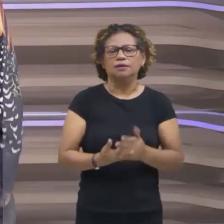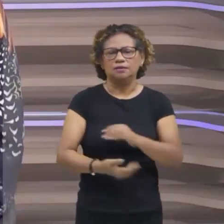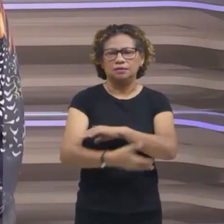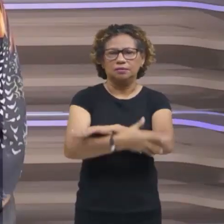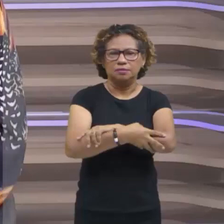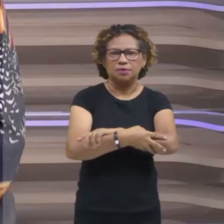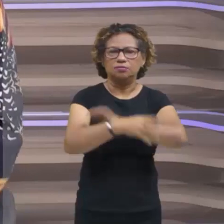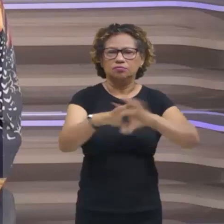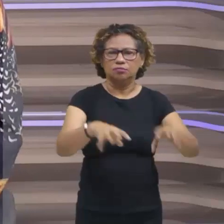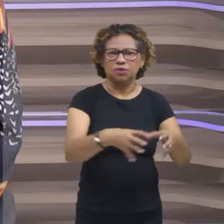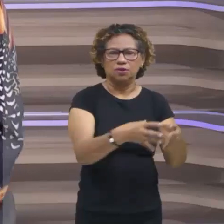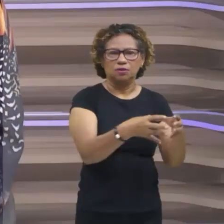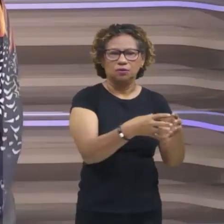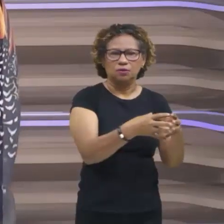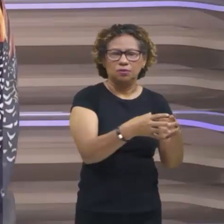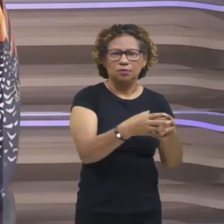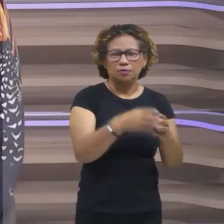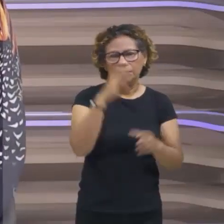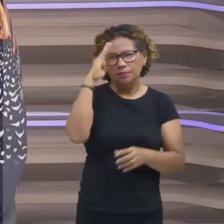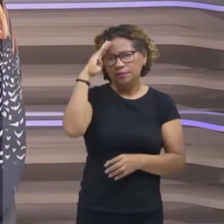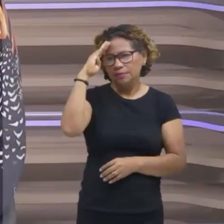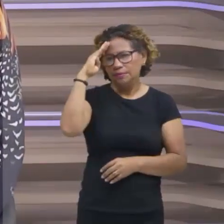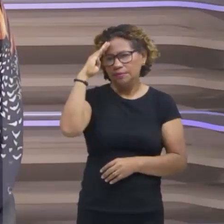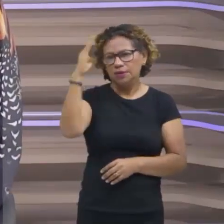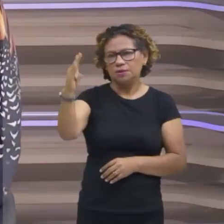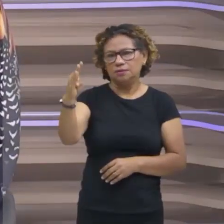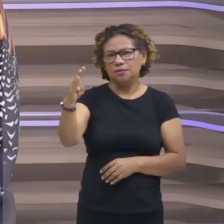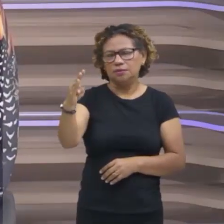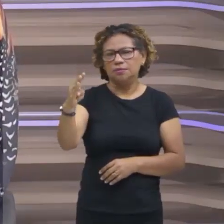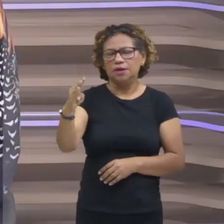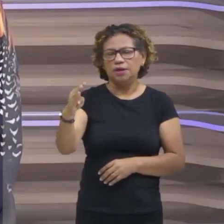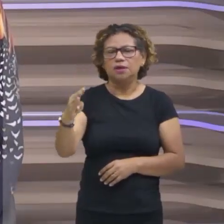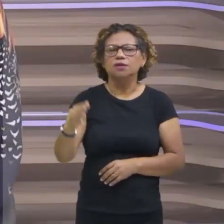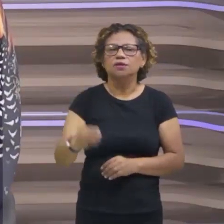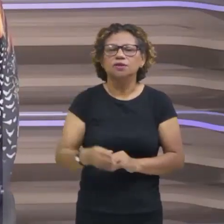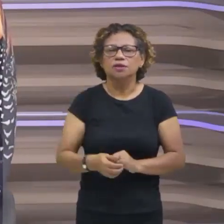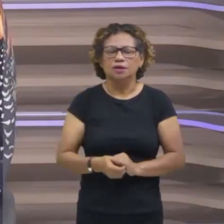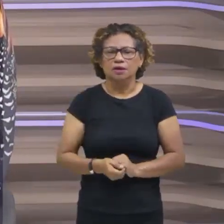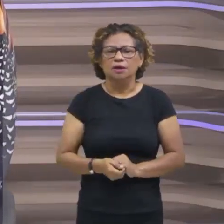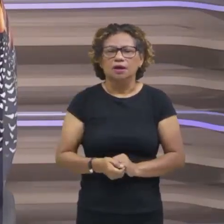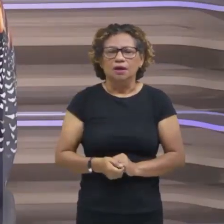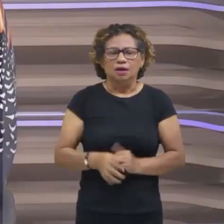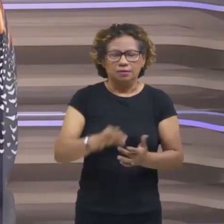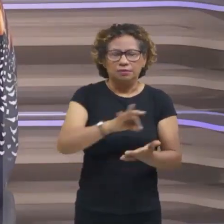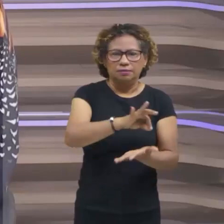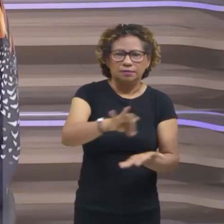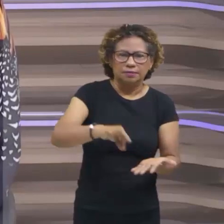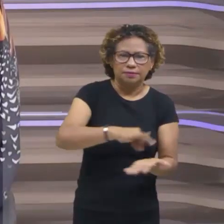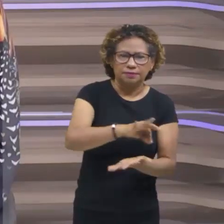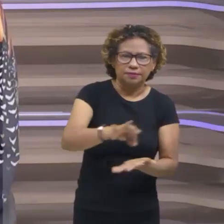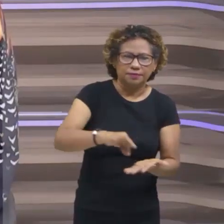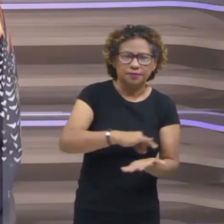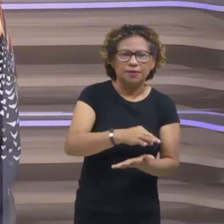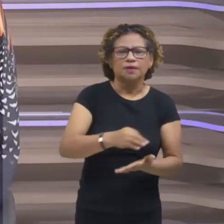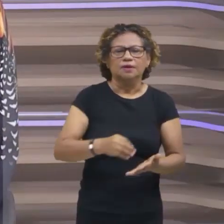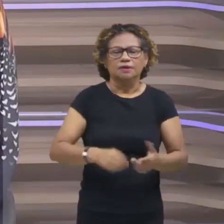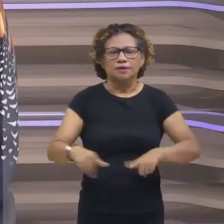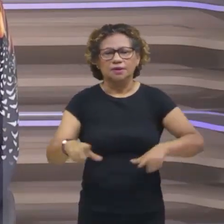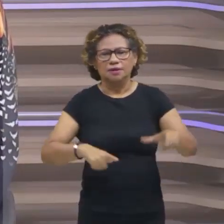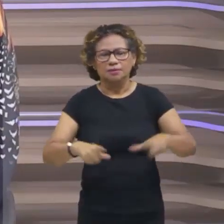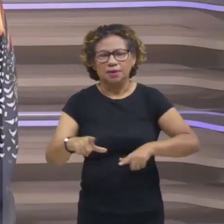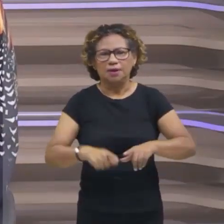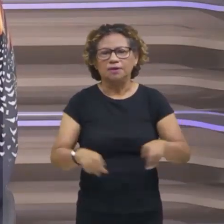nossa equipe, principalmente os funcionários do CEMEAN, da produtora, que